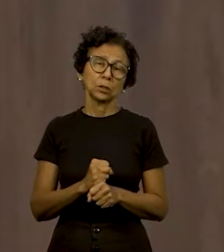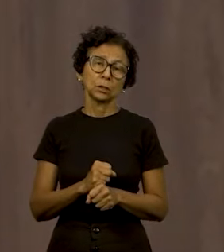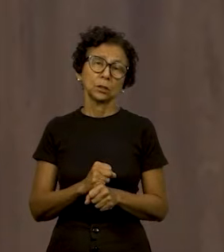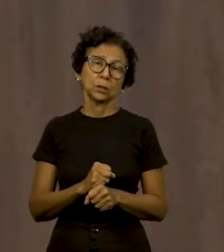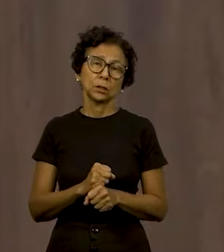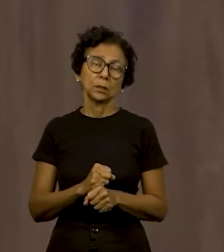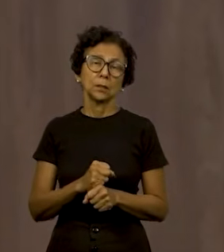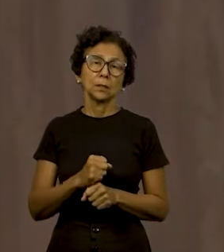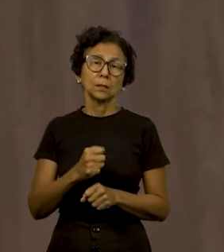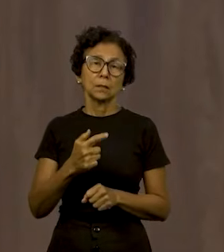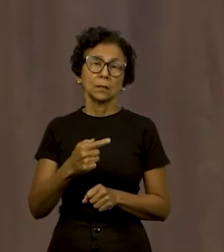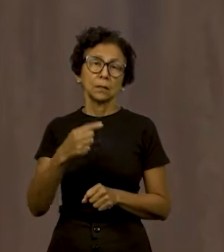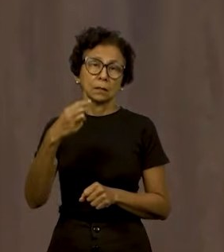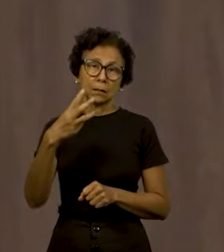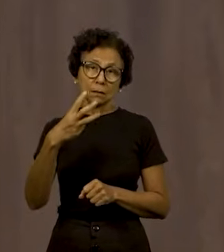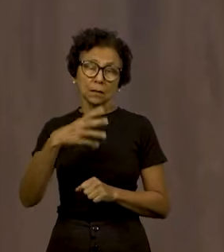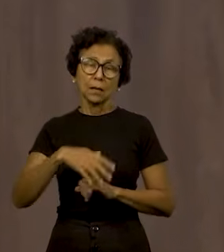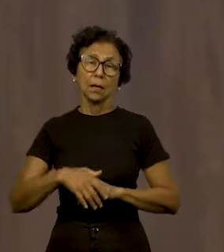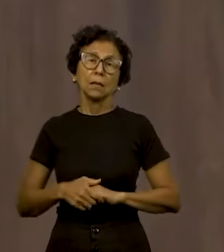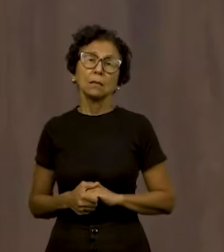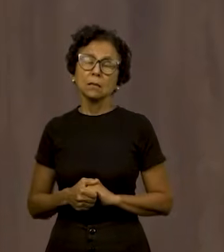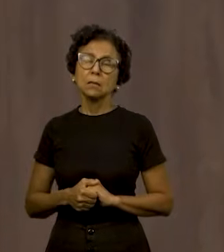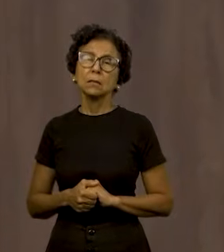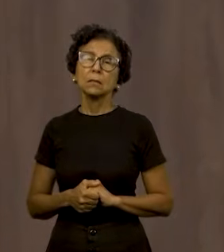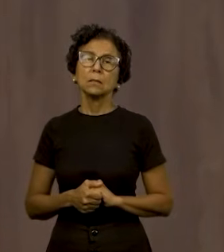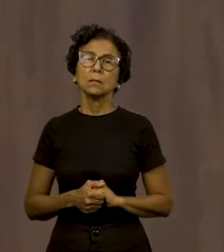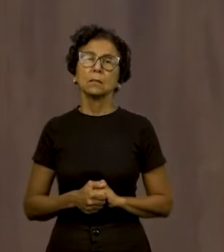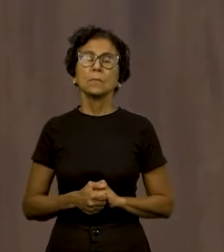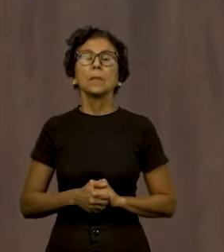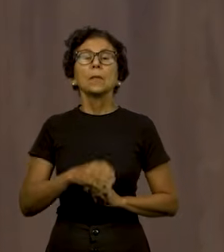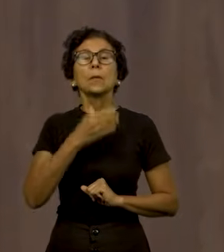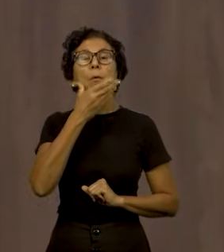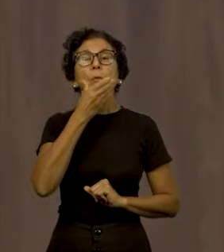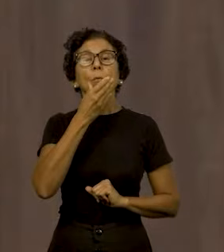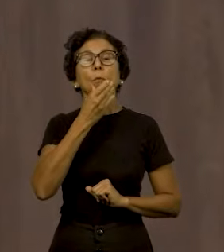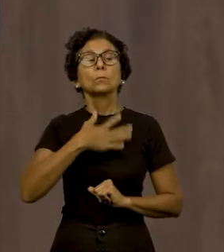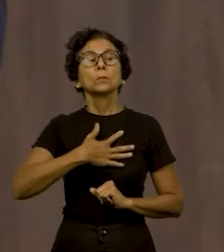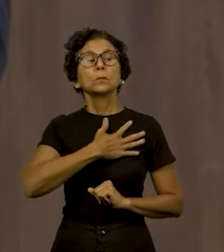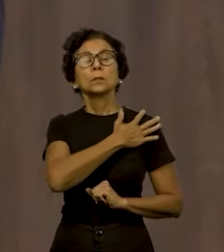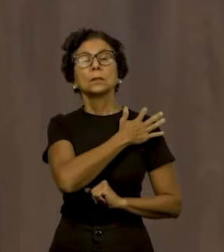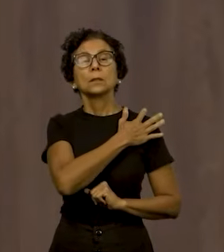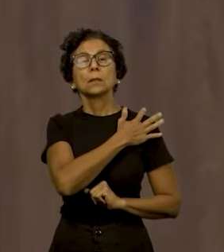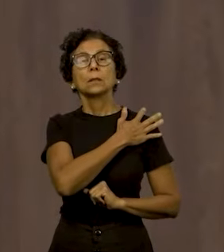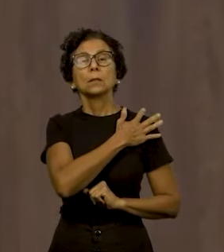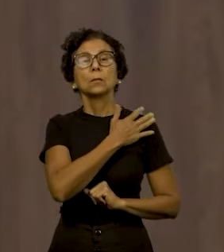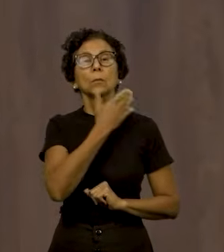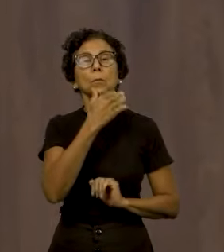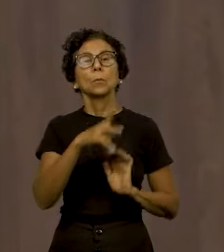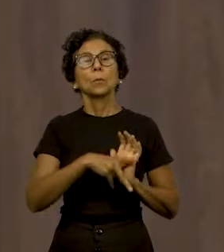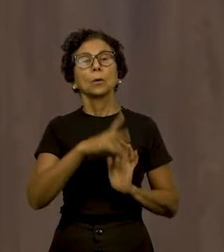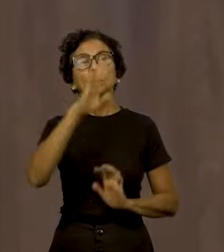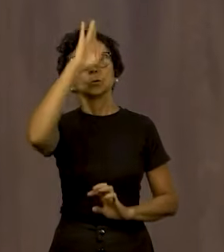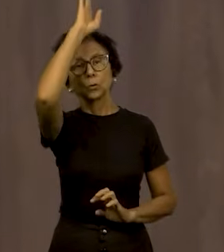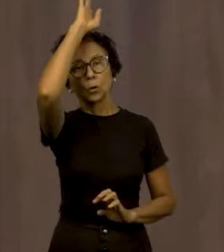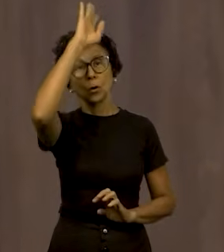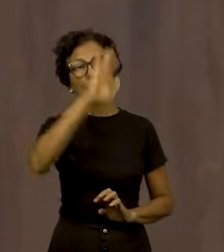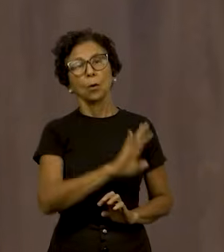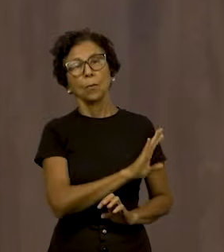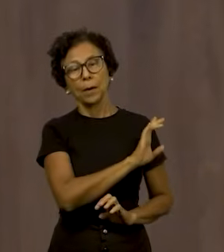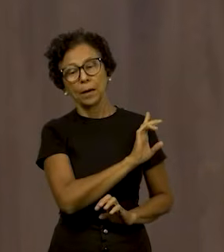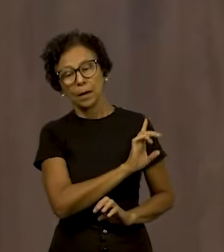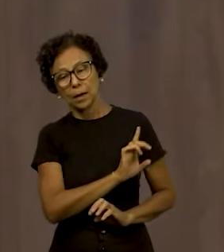república, né? Pompeu, um dos generais romanos, ele vem aqui na região e ele